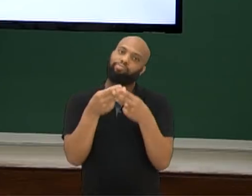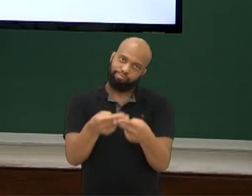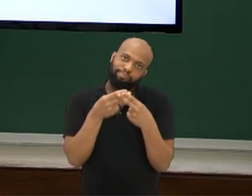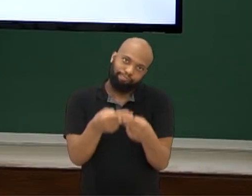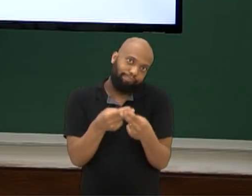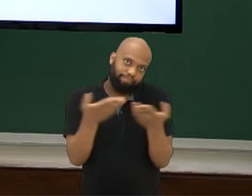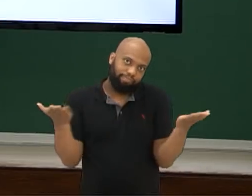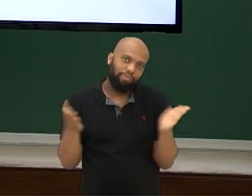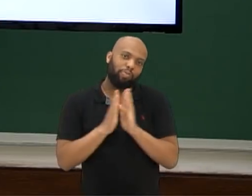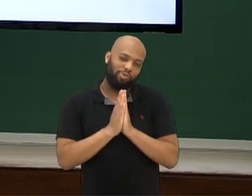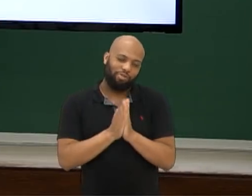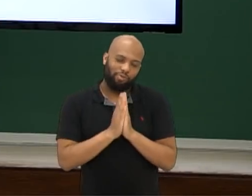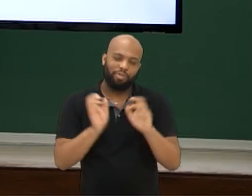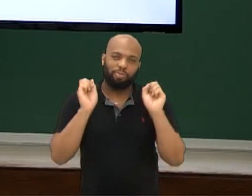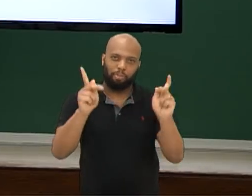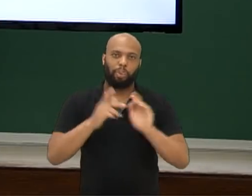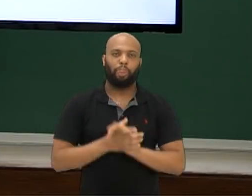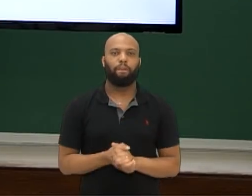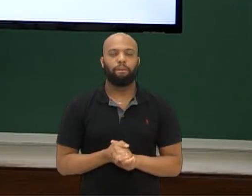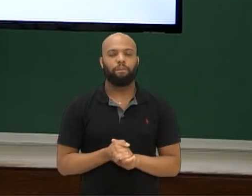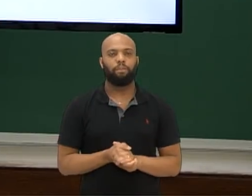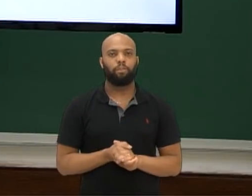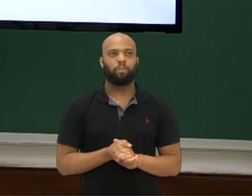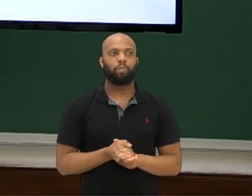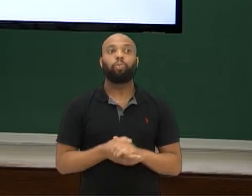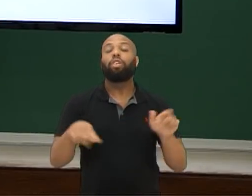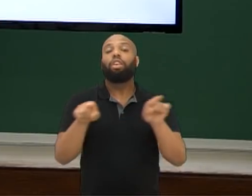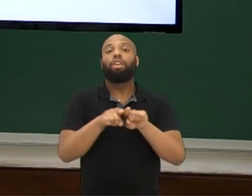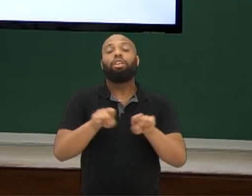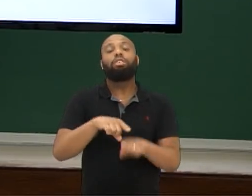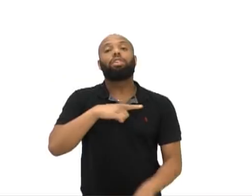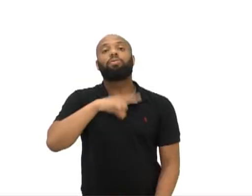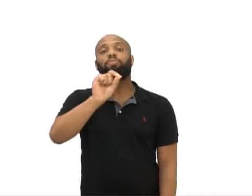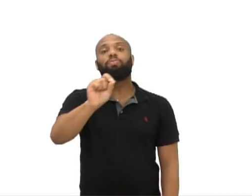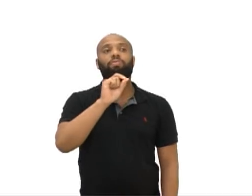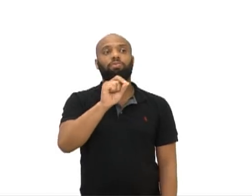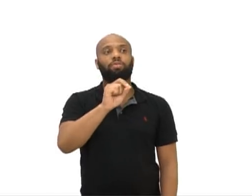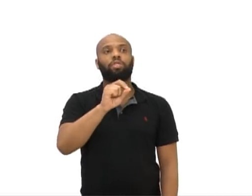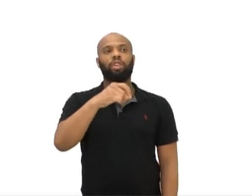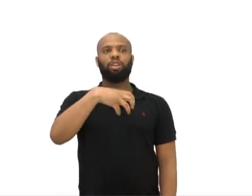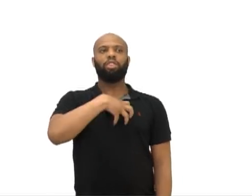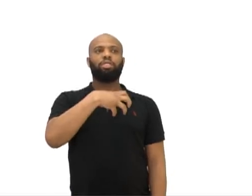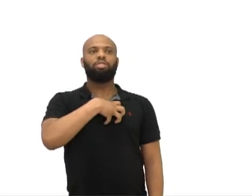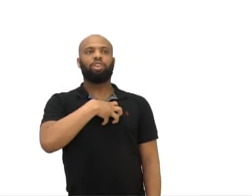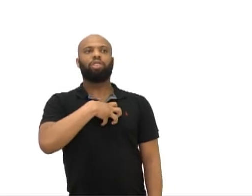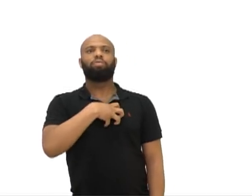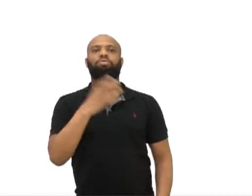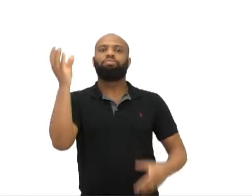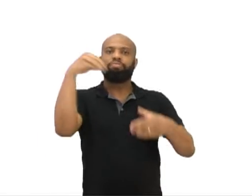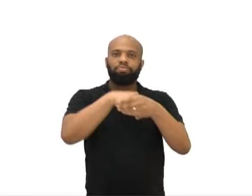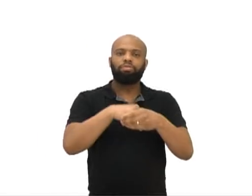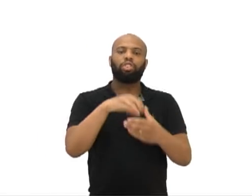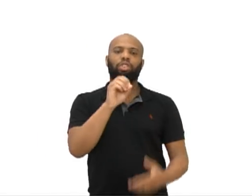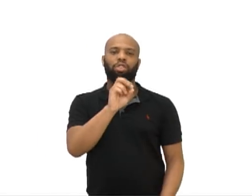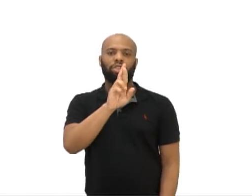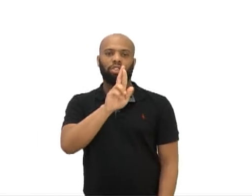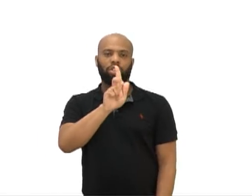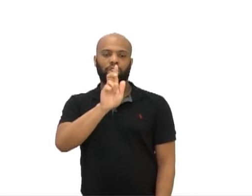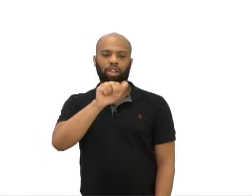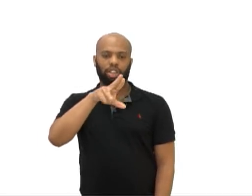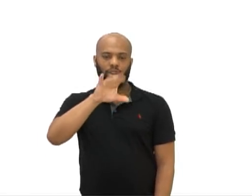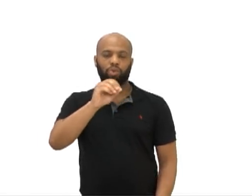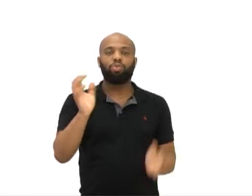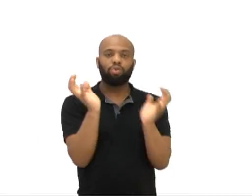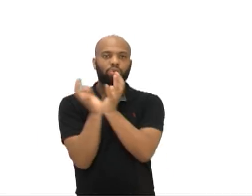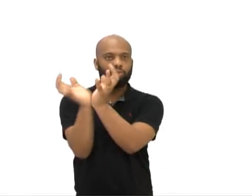paciência, por gentileza, tá bom? E, então, aqui, a questão dos caráteres entre os compostos orgânicos, né? Obviamente,